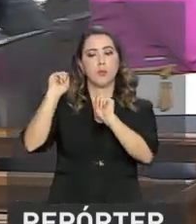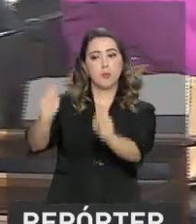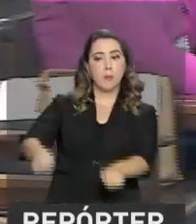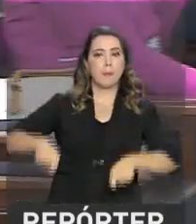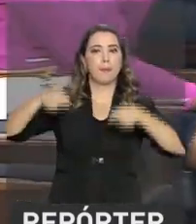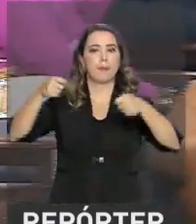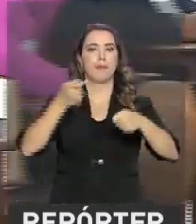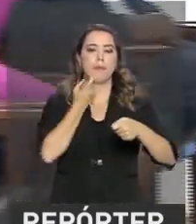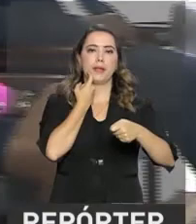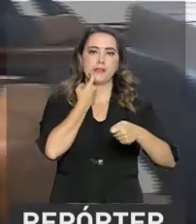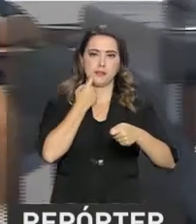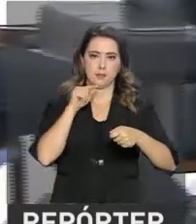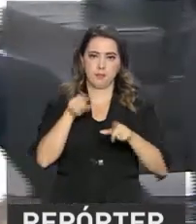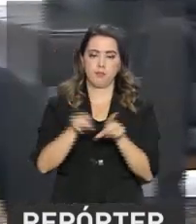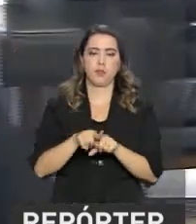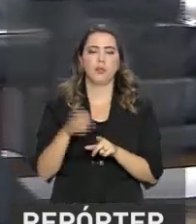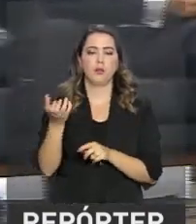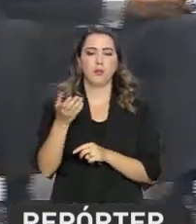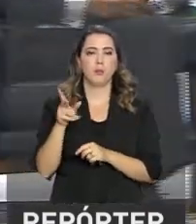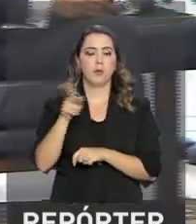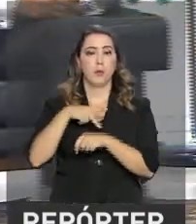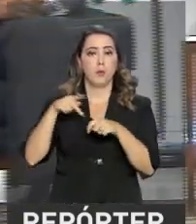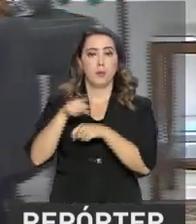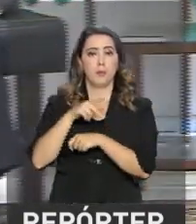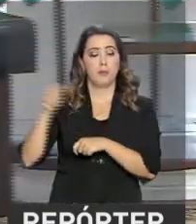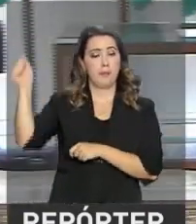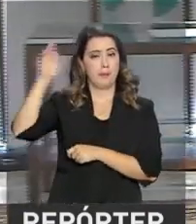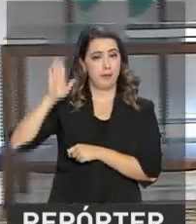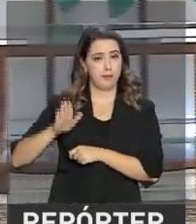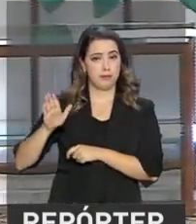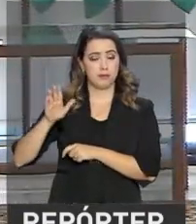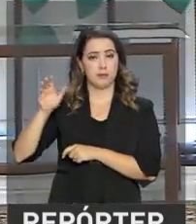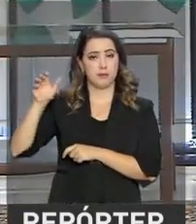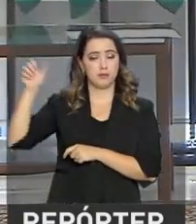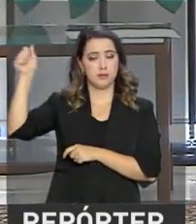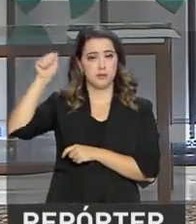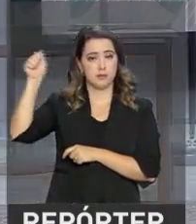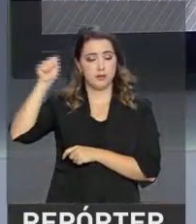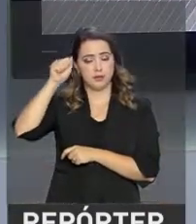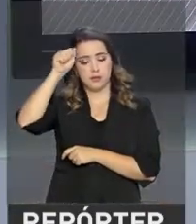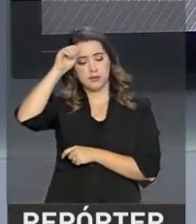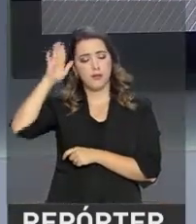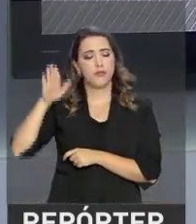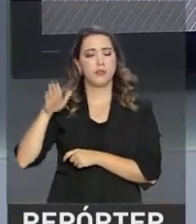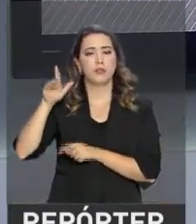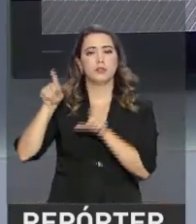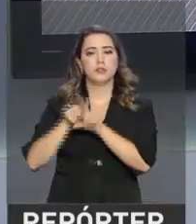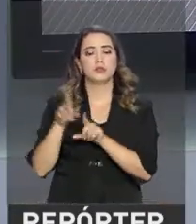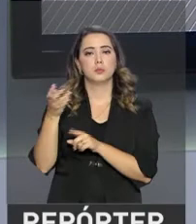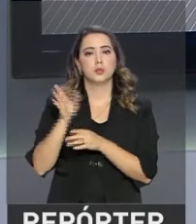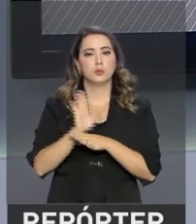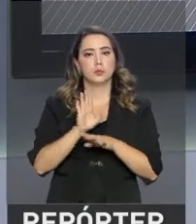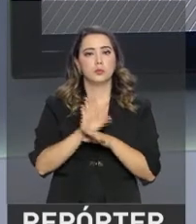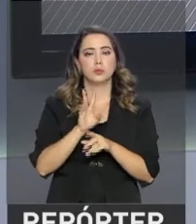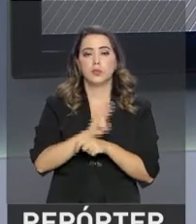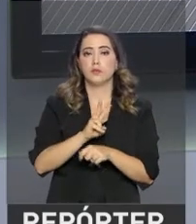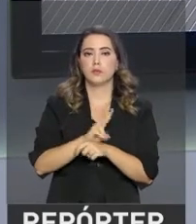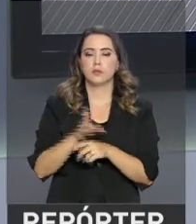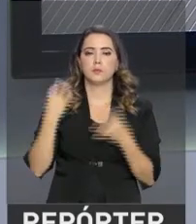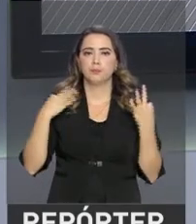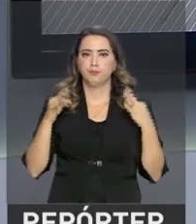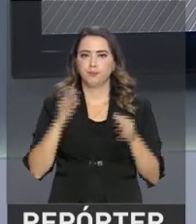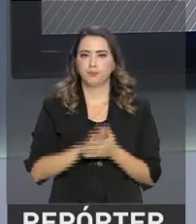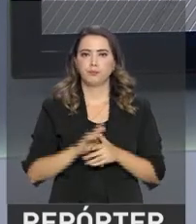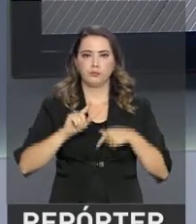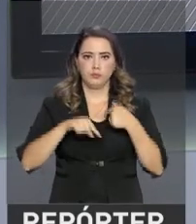também interesse do país africano em cooperar com o brasil na área de defesa em seguida foi a vez da reunião entre o presidente